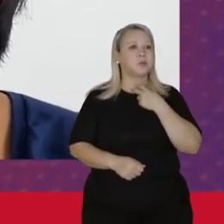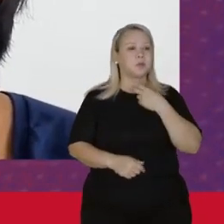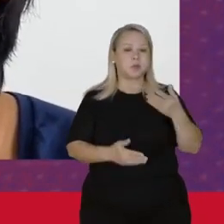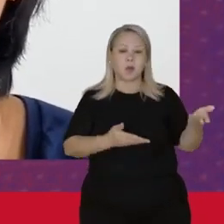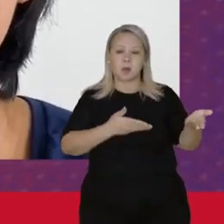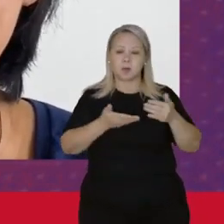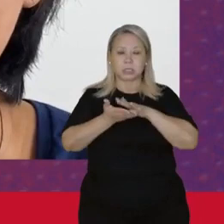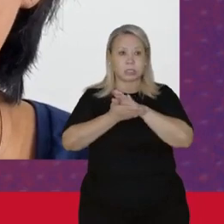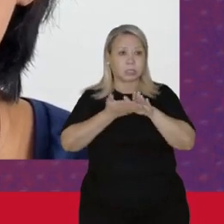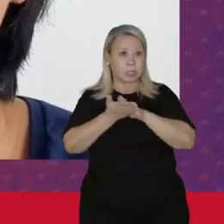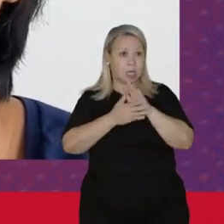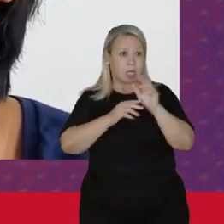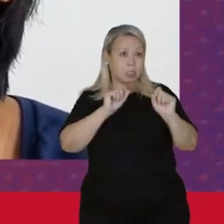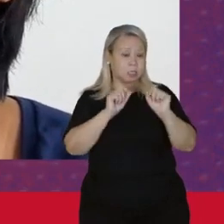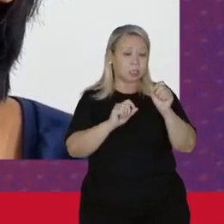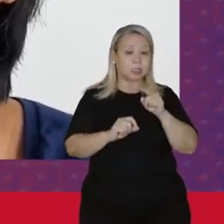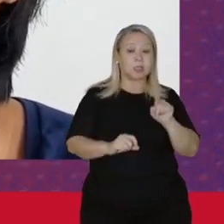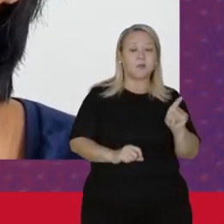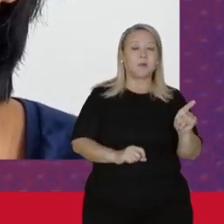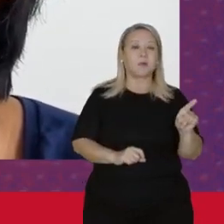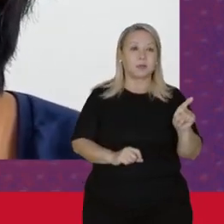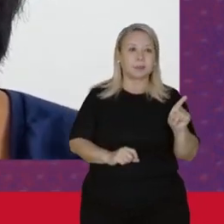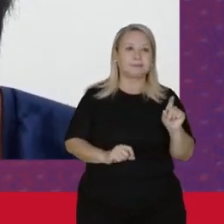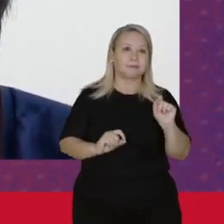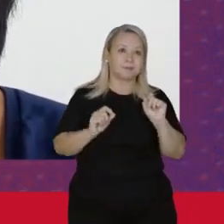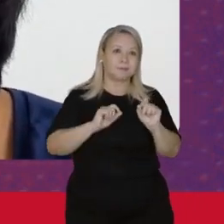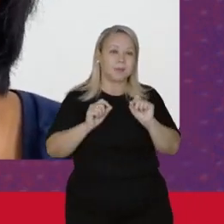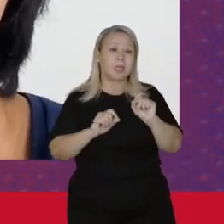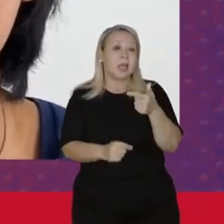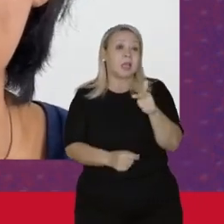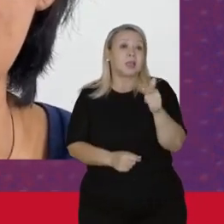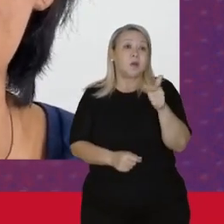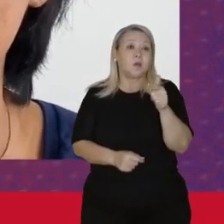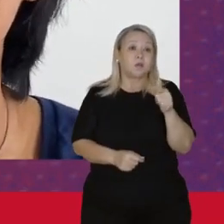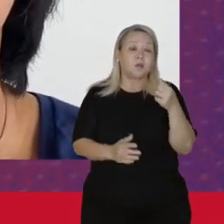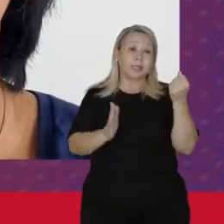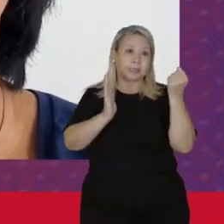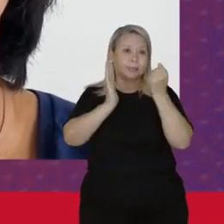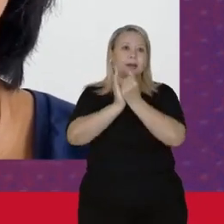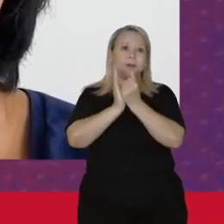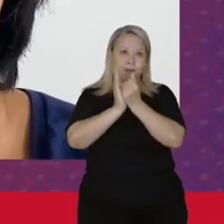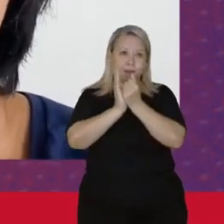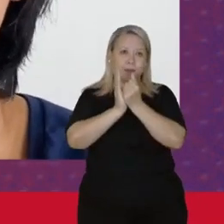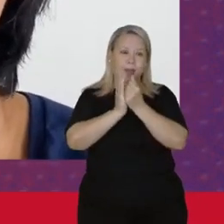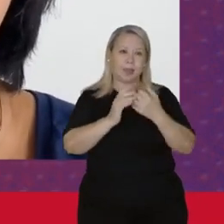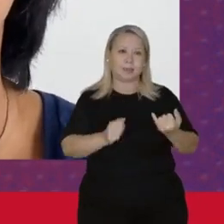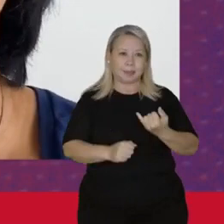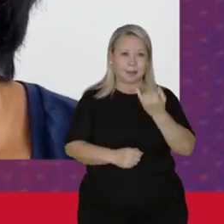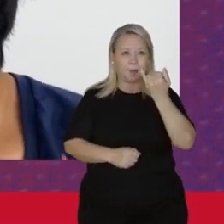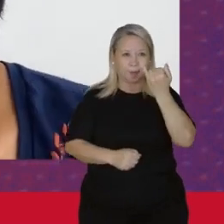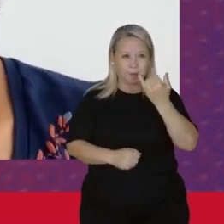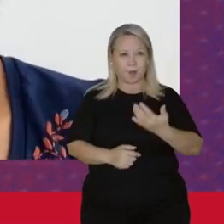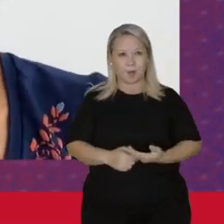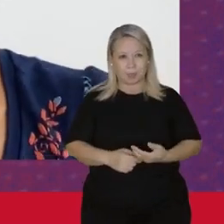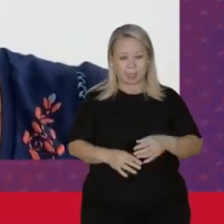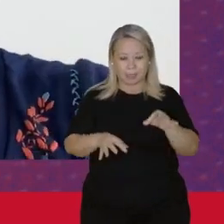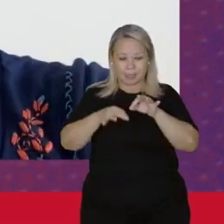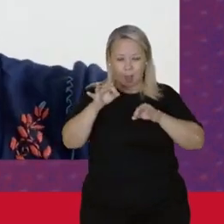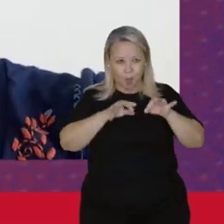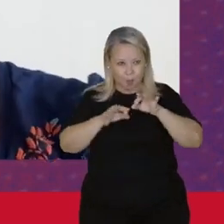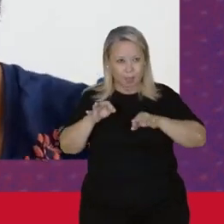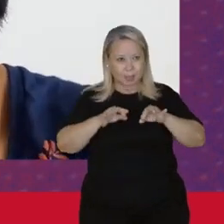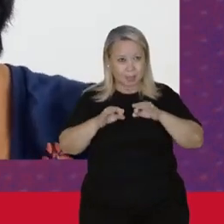trazer nada que não fosse, que não tivesse essa marca da importância da